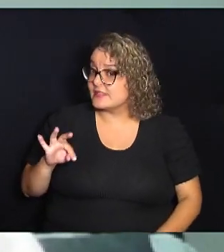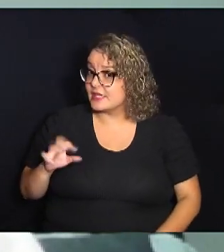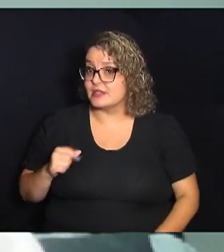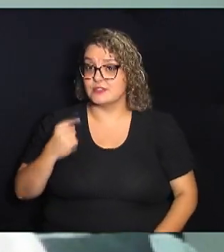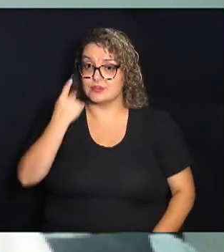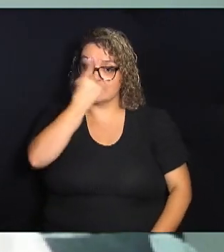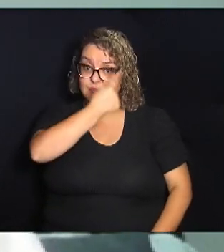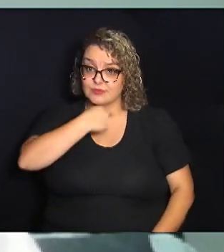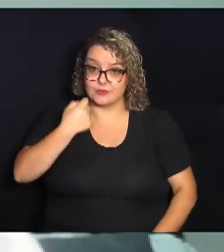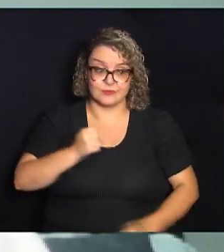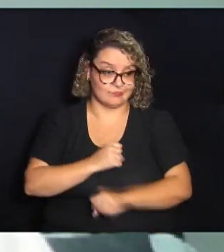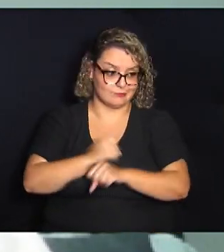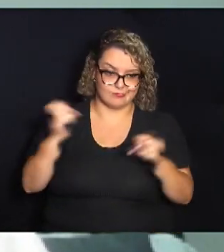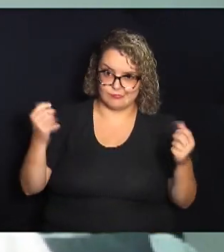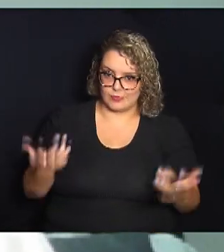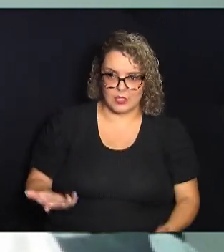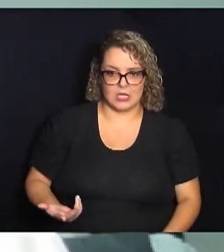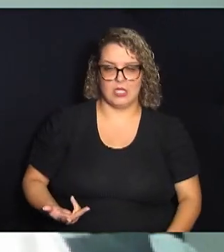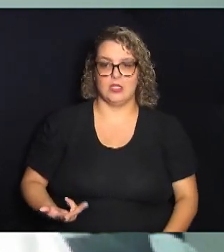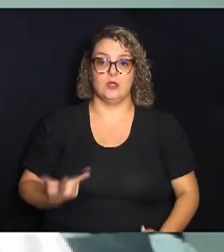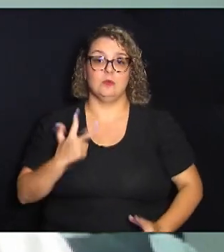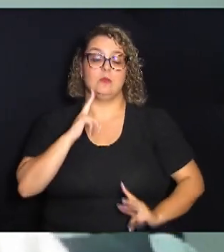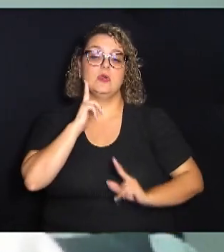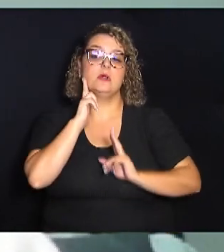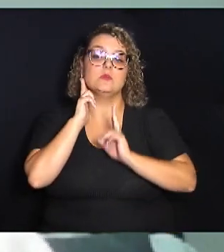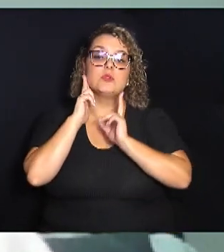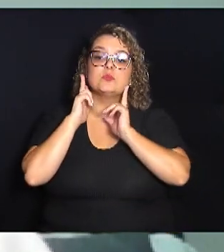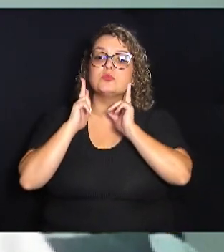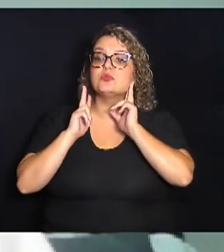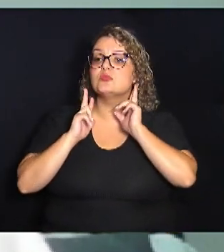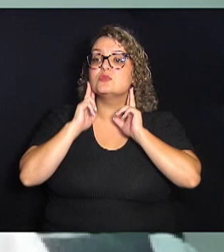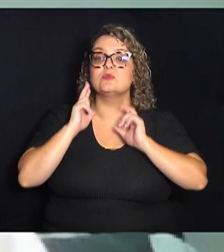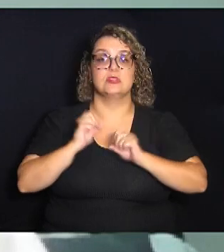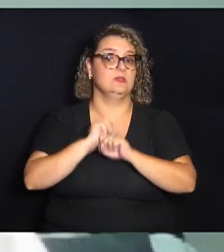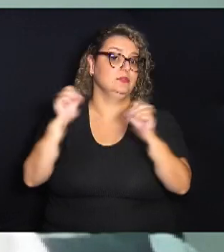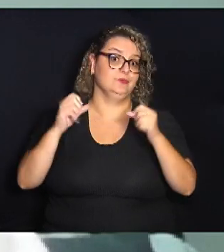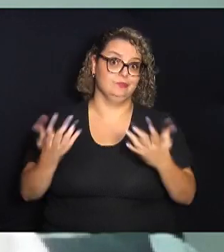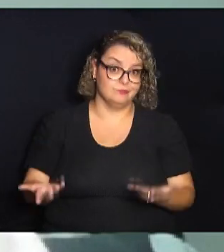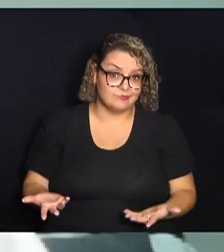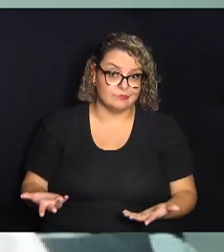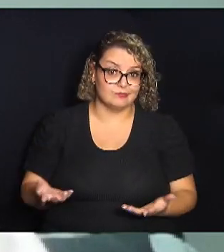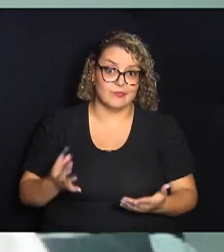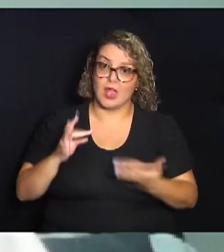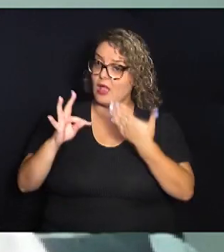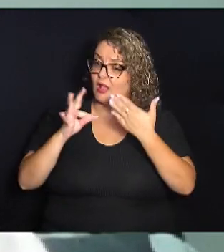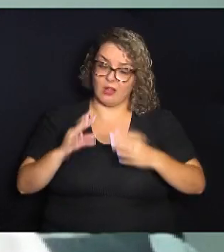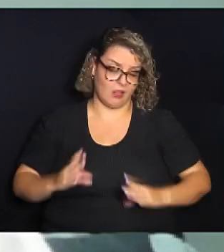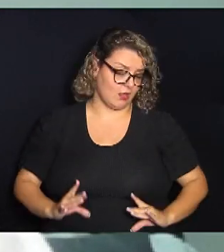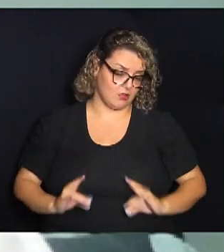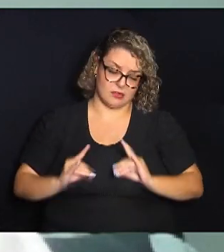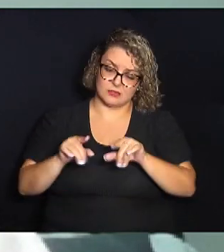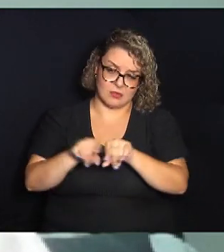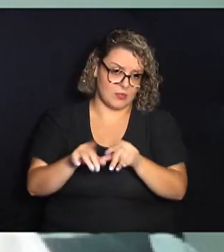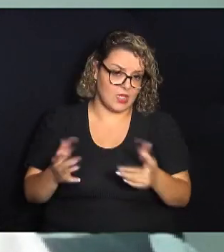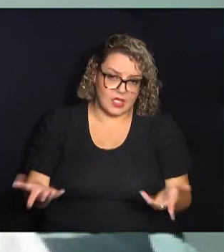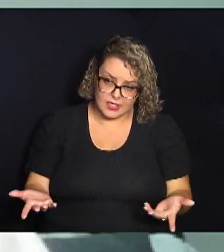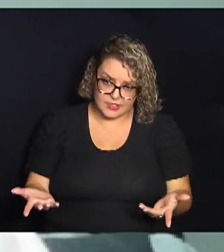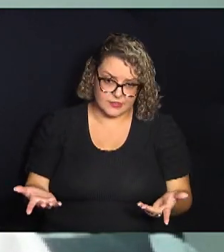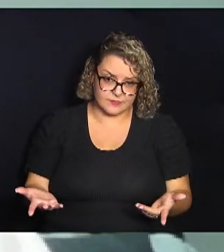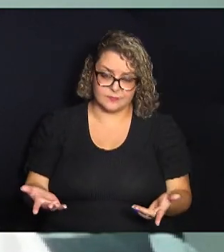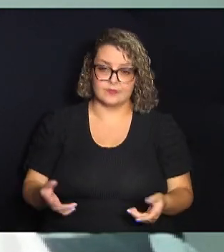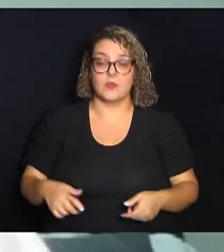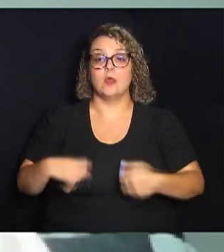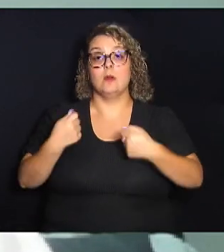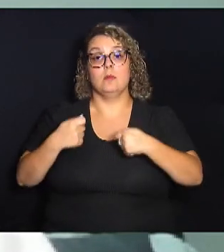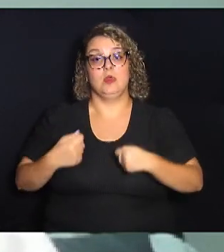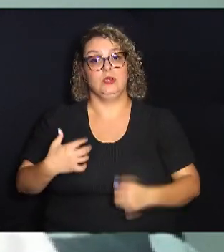os exageros, nas cirurgias plásticas acontecem exageros e nas terapias hormonais também. Então, isso tem que ser